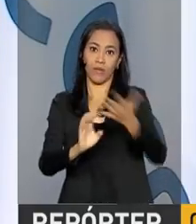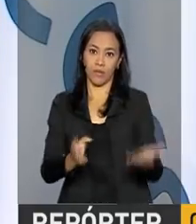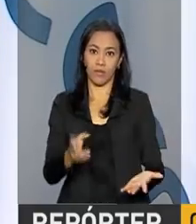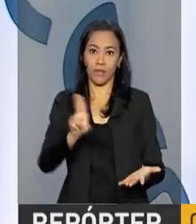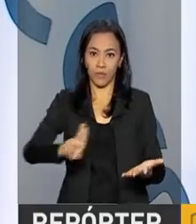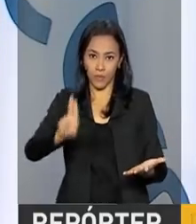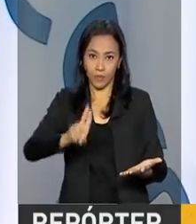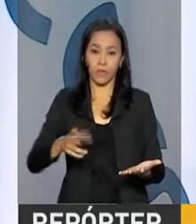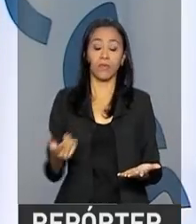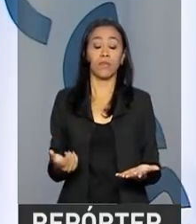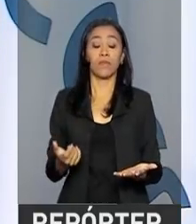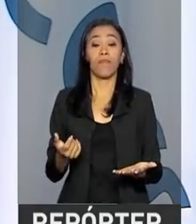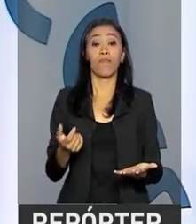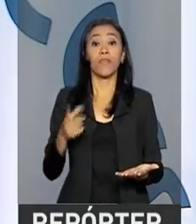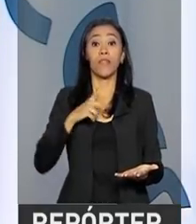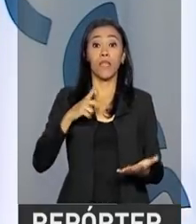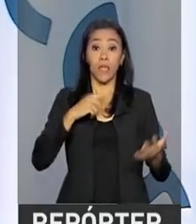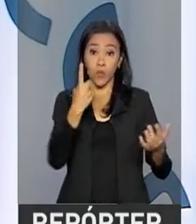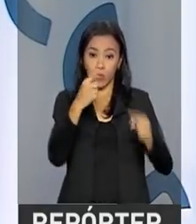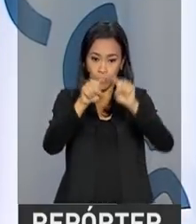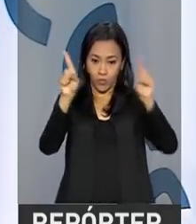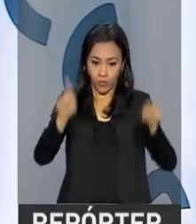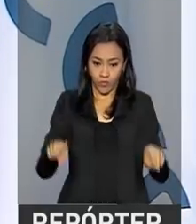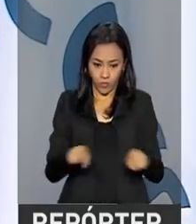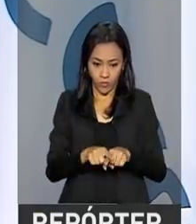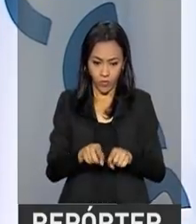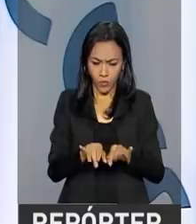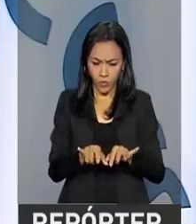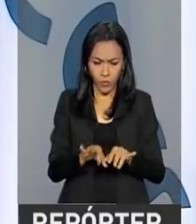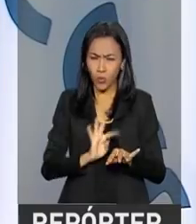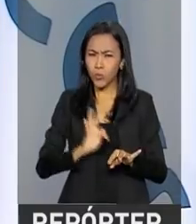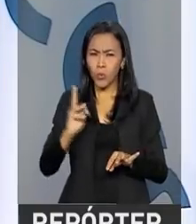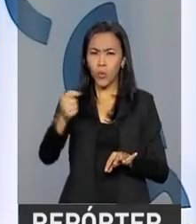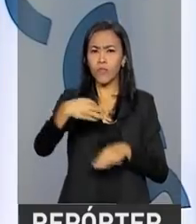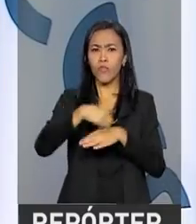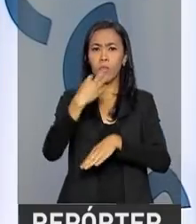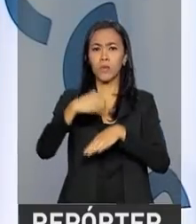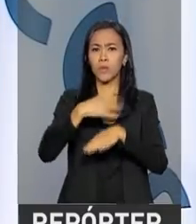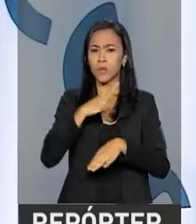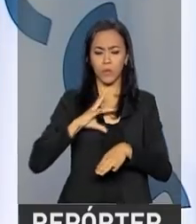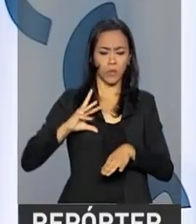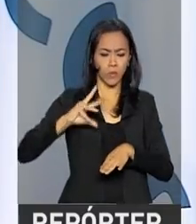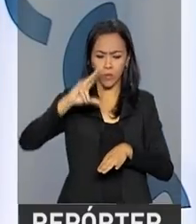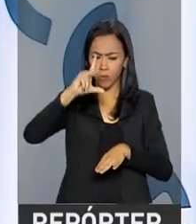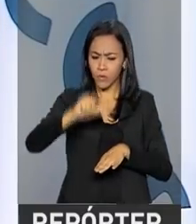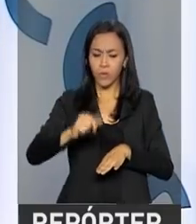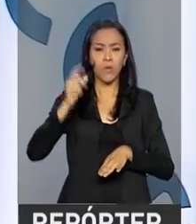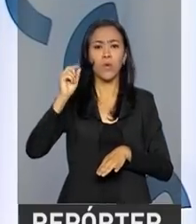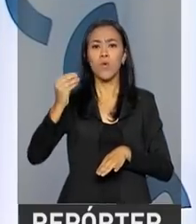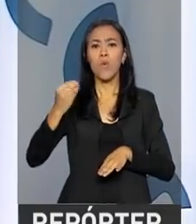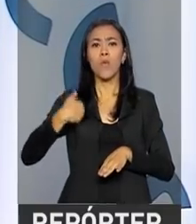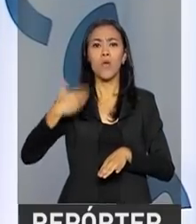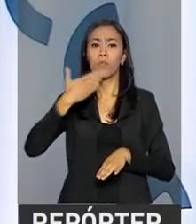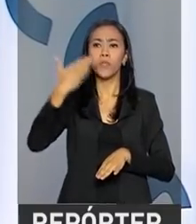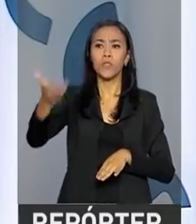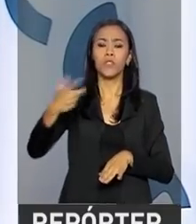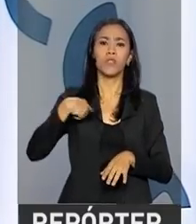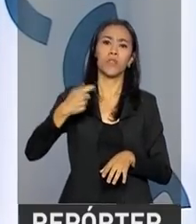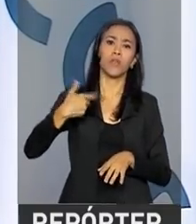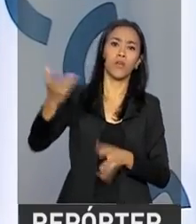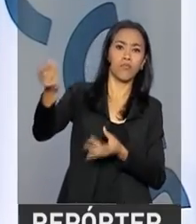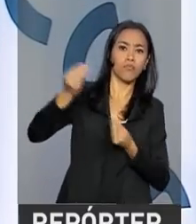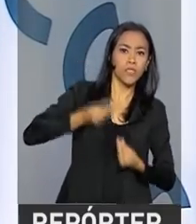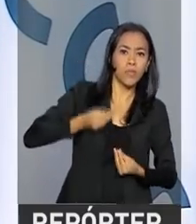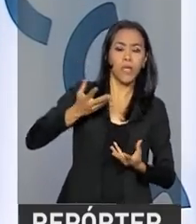uma única tela todas as informações a respeito da dos encomendas que ele tem para receber o